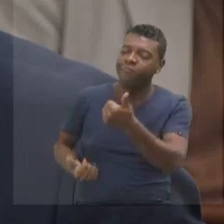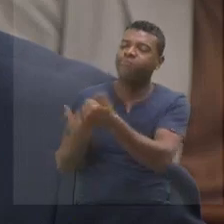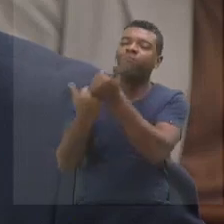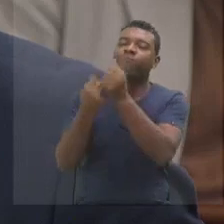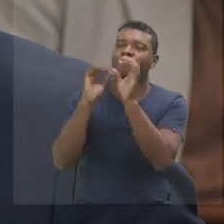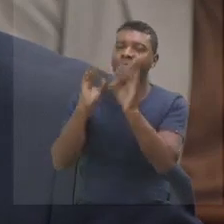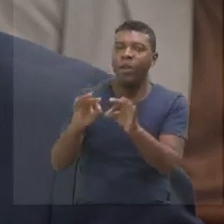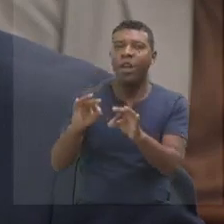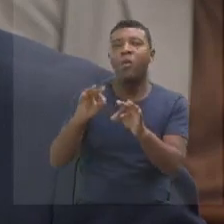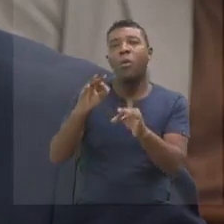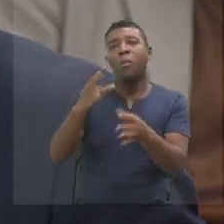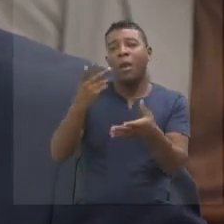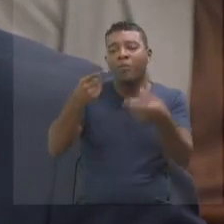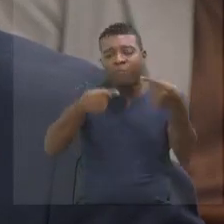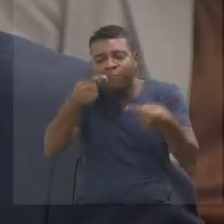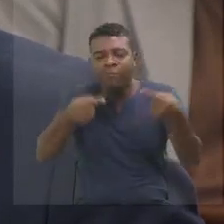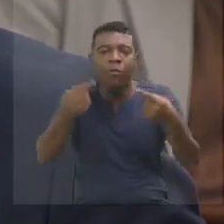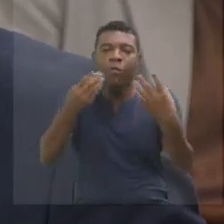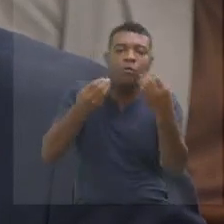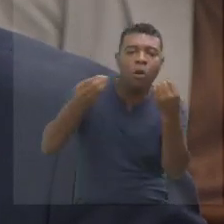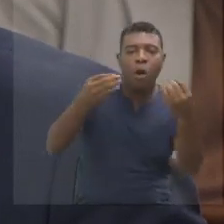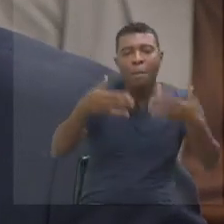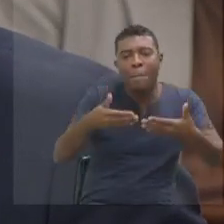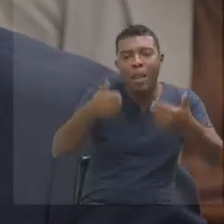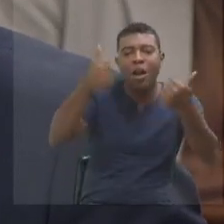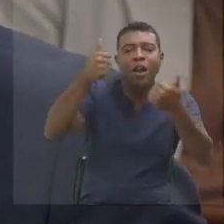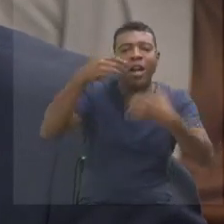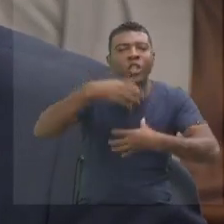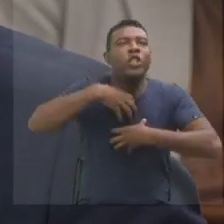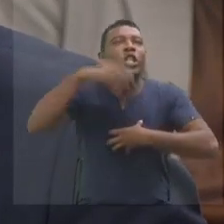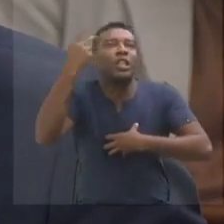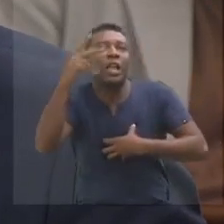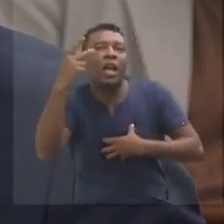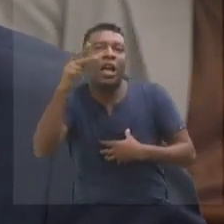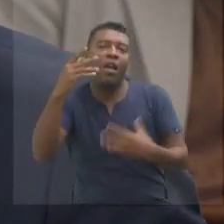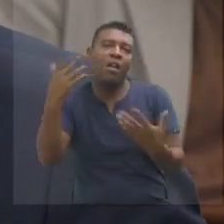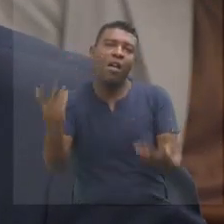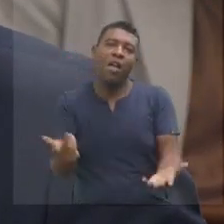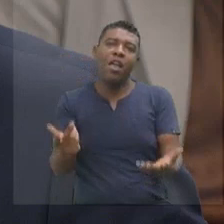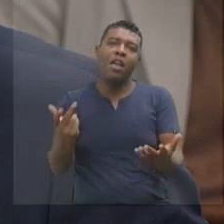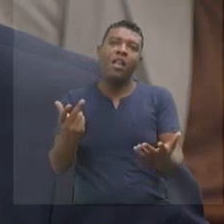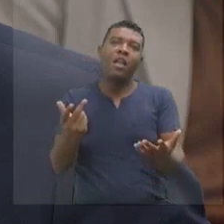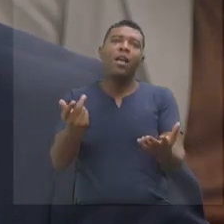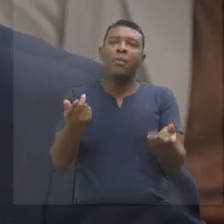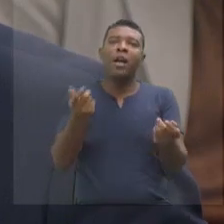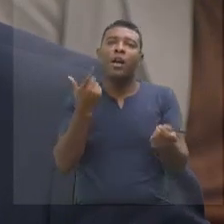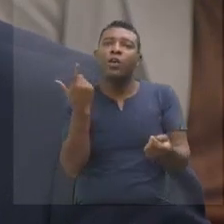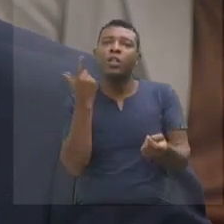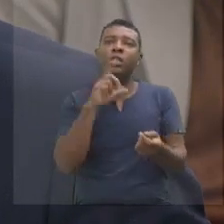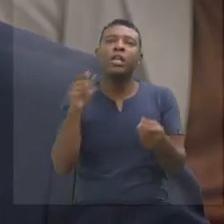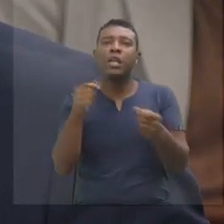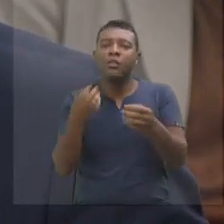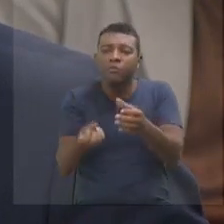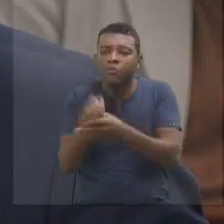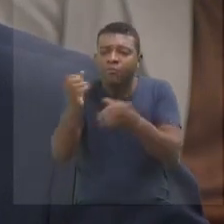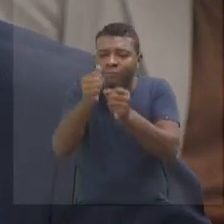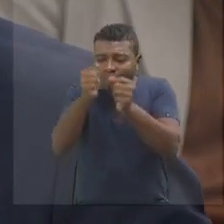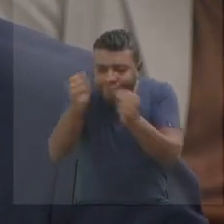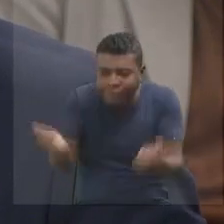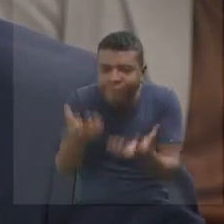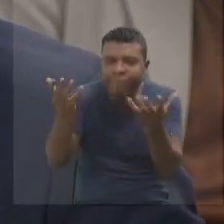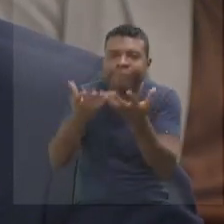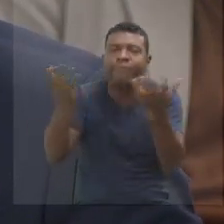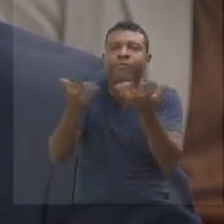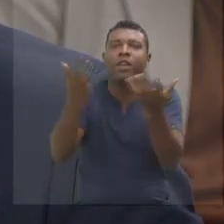a vocação do Hospital Regional na construção que ele seja um fomentador de boa de boa